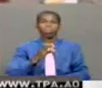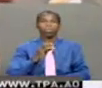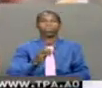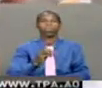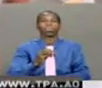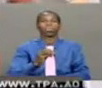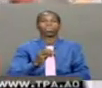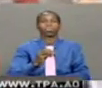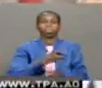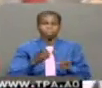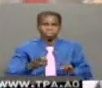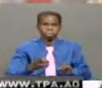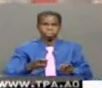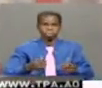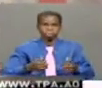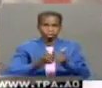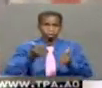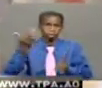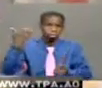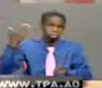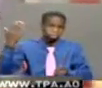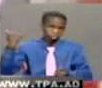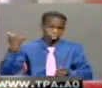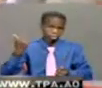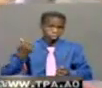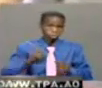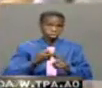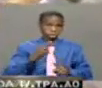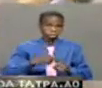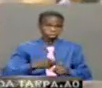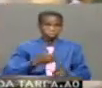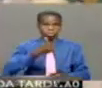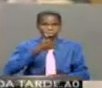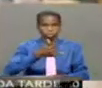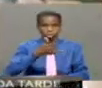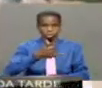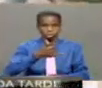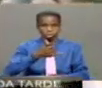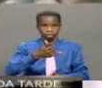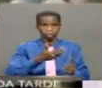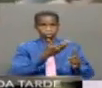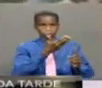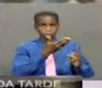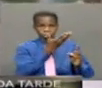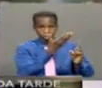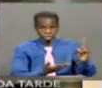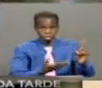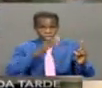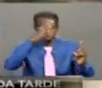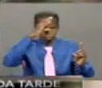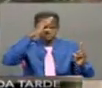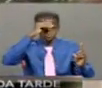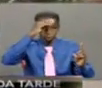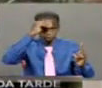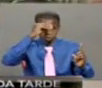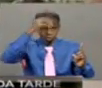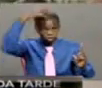2 anos depois de Francisco Jaca ter deixado a Diocese de Caxito